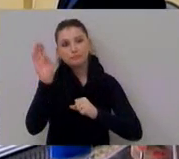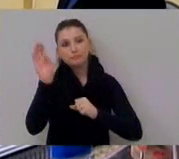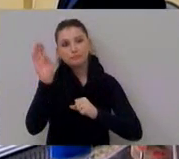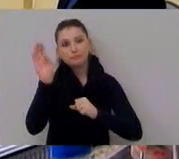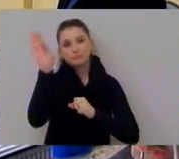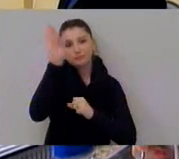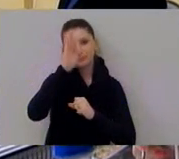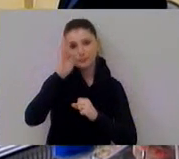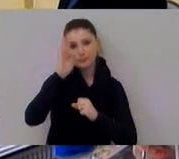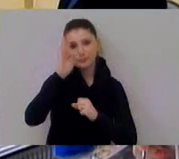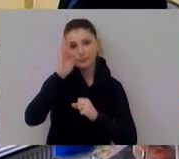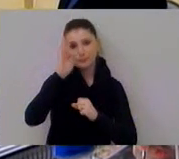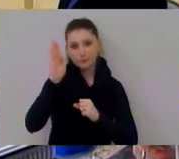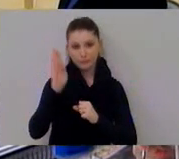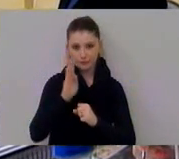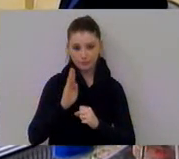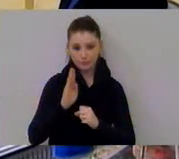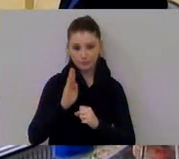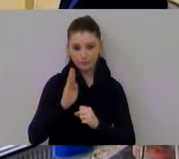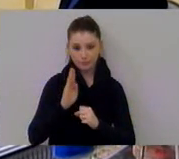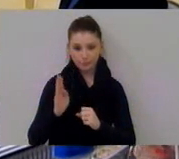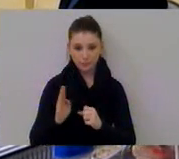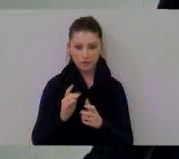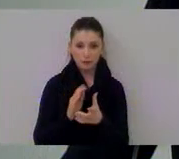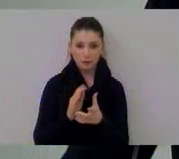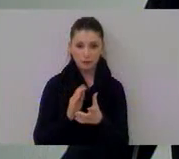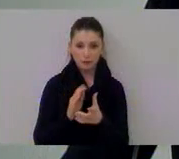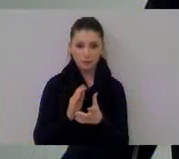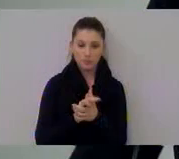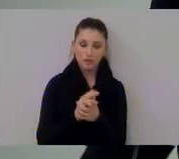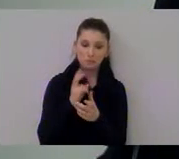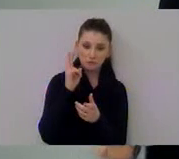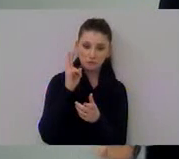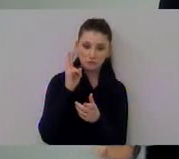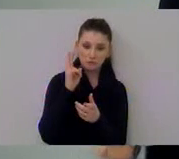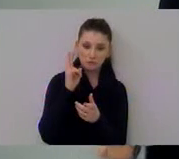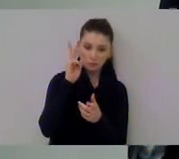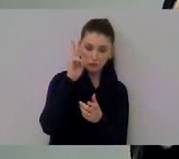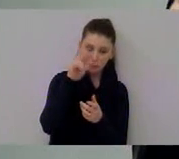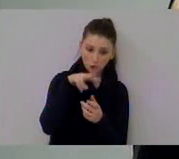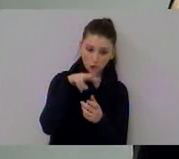faço um reparo que talvez